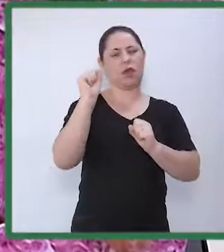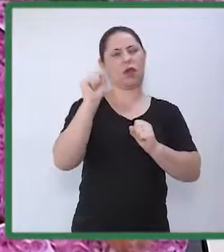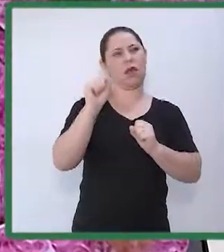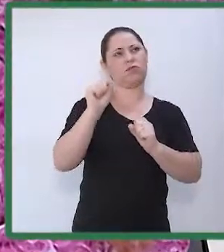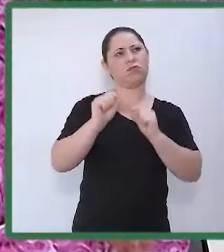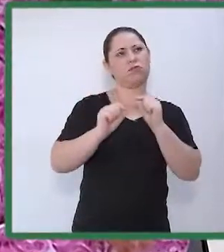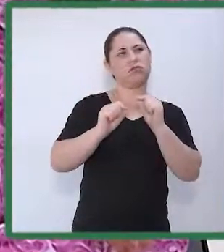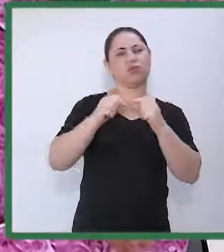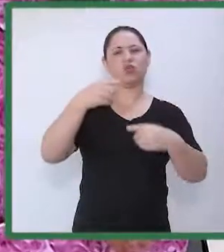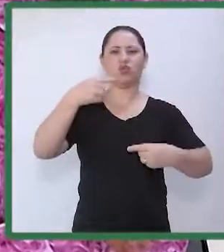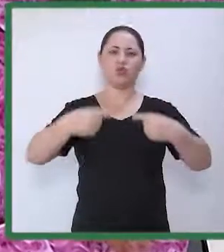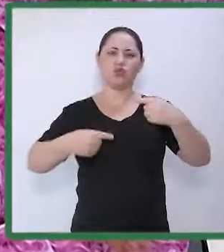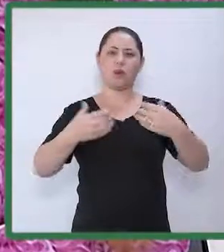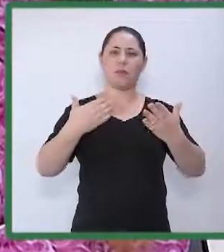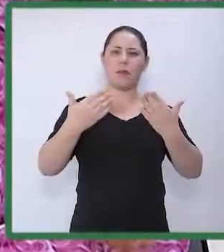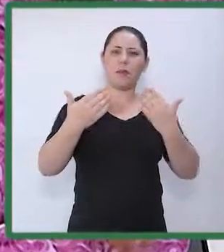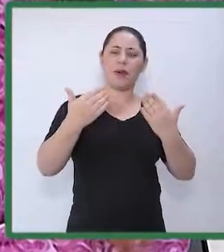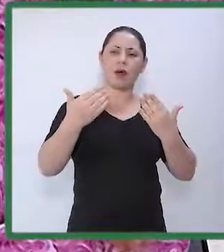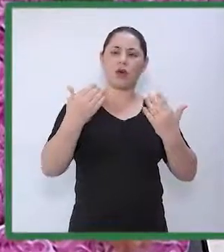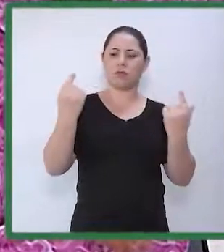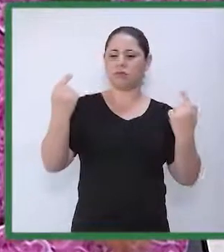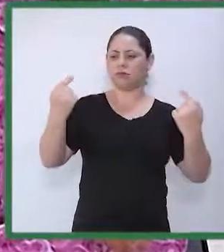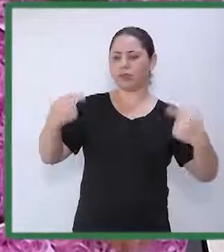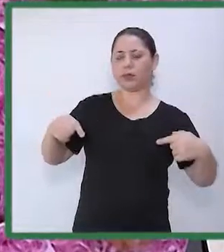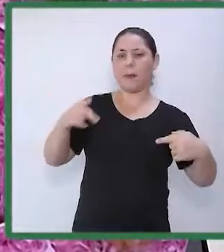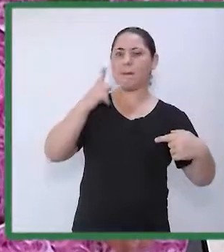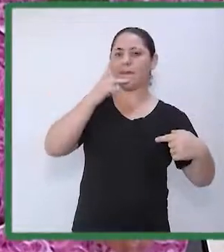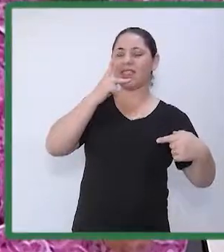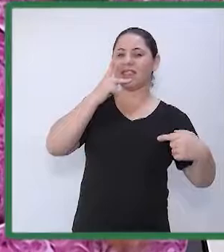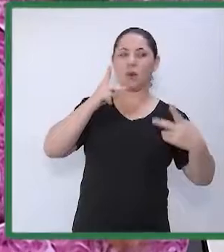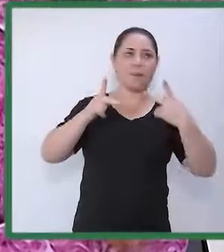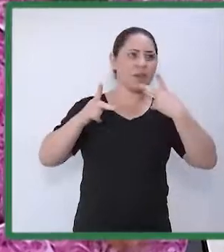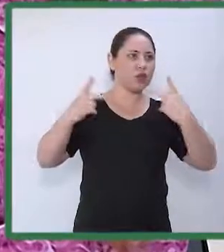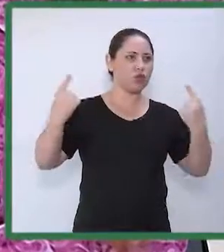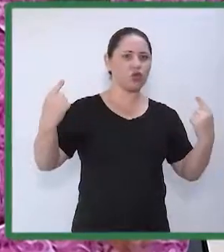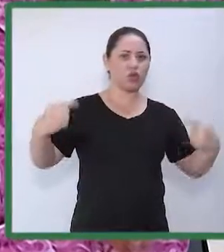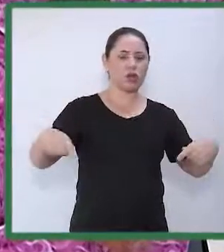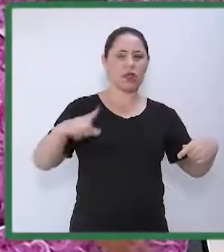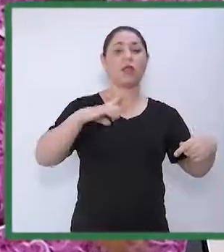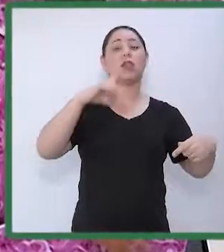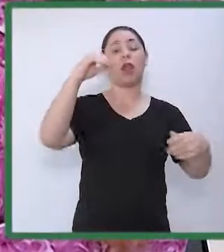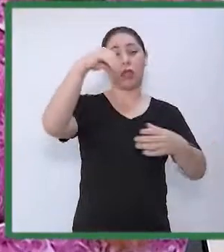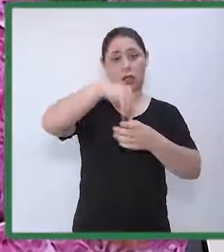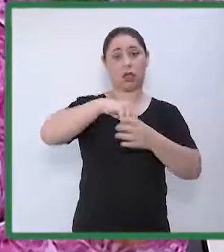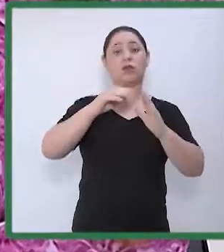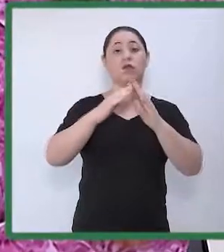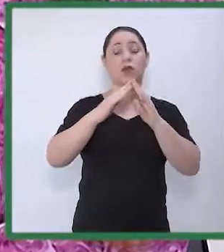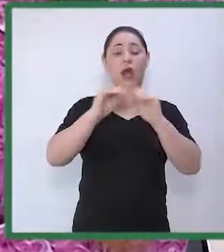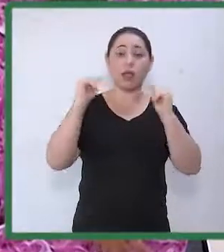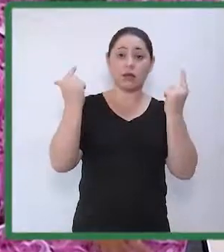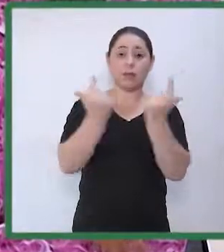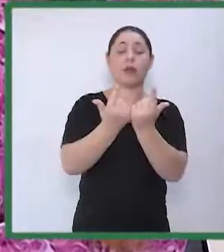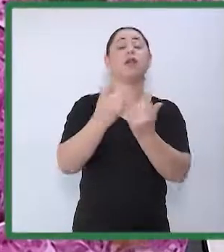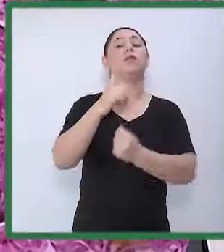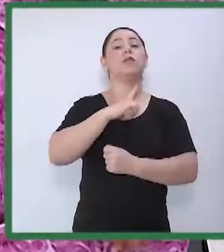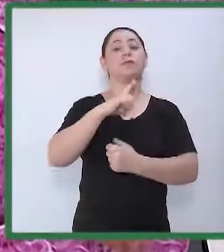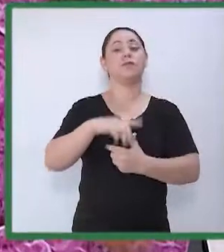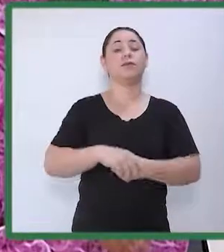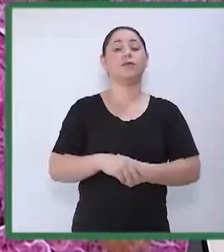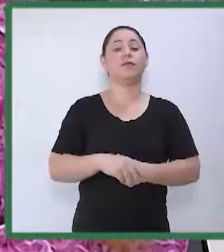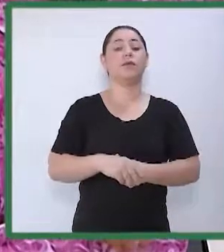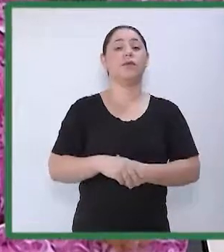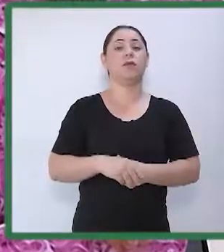poder debater junto à oposição da Casa, né? A gente também tem oposição na Assembleia